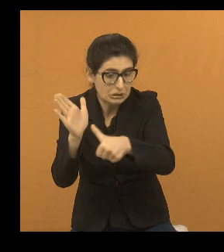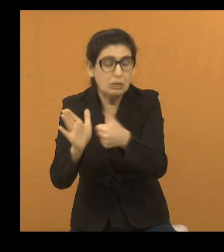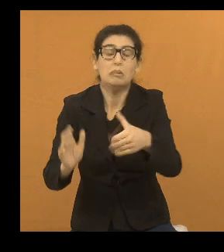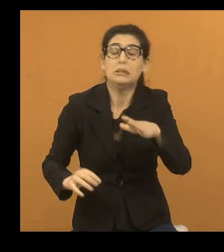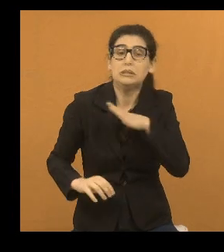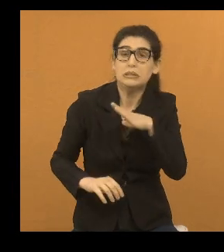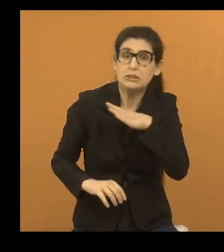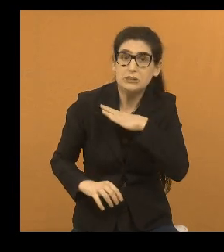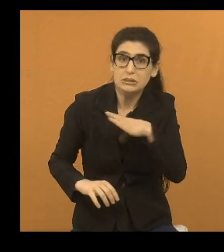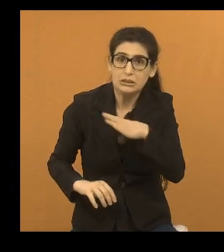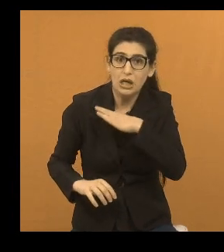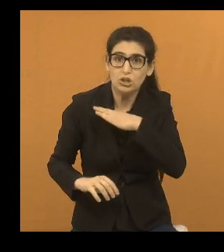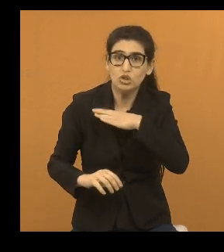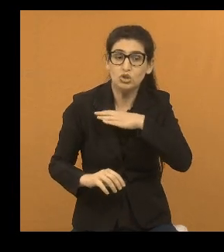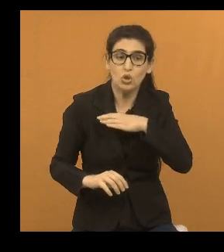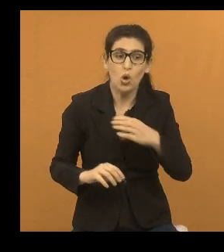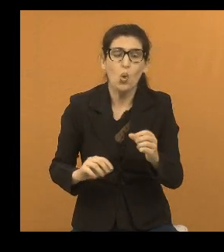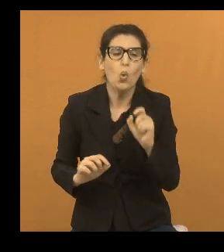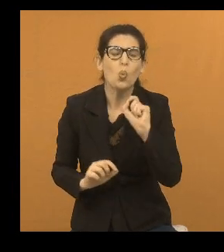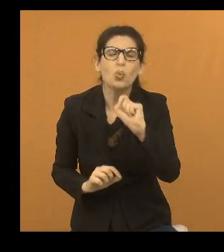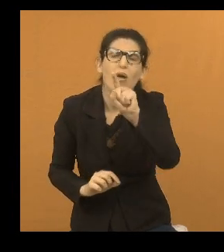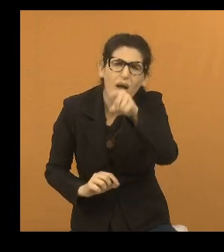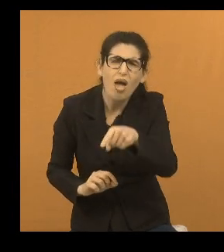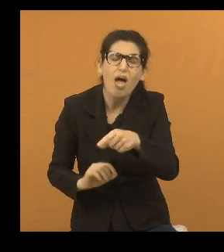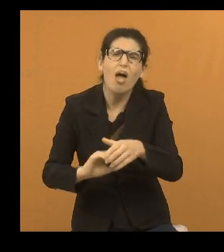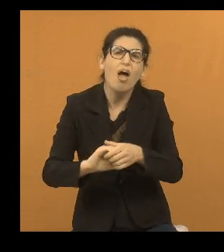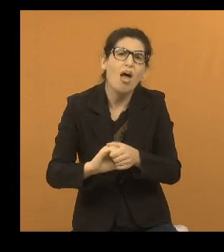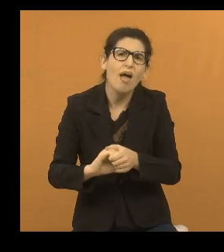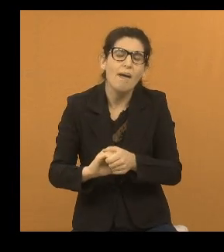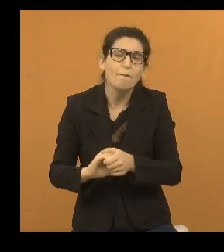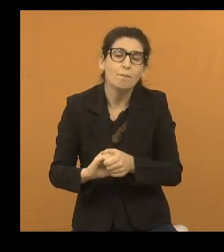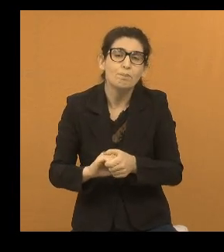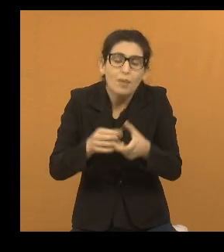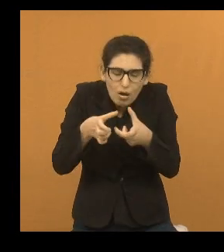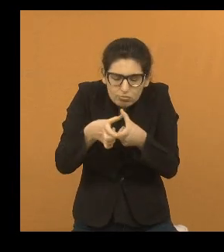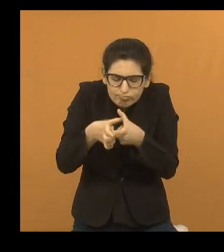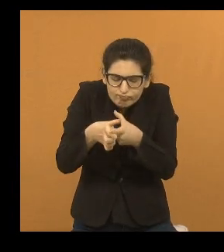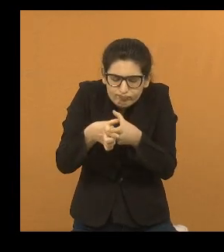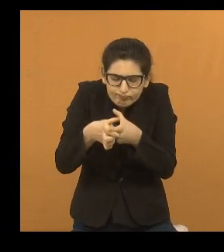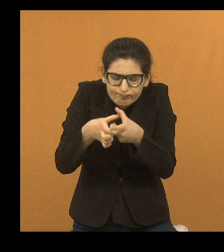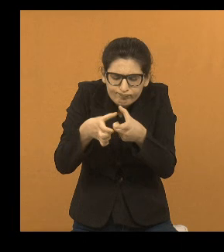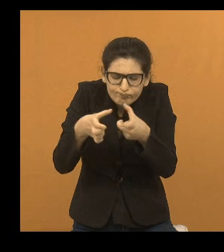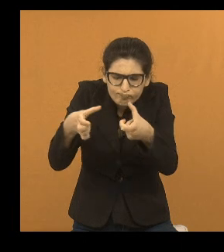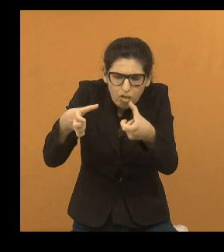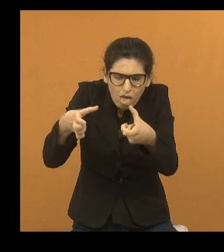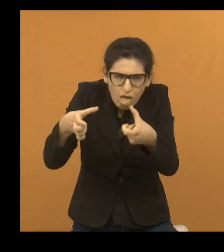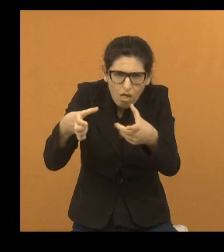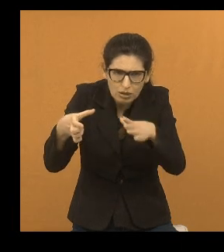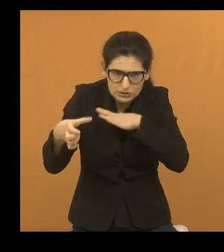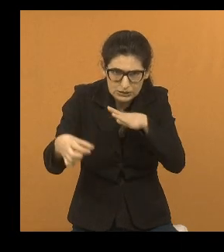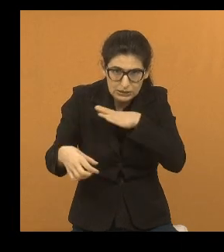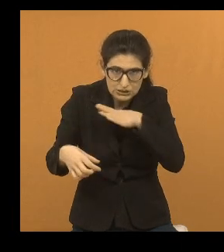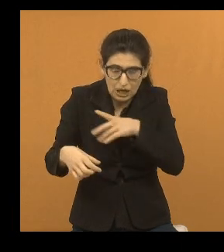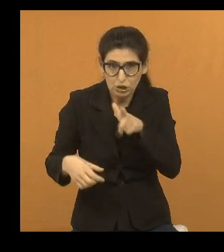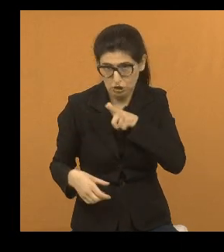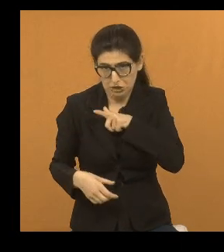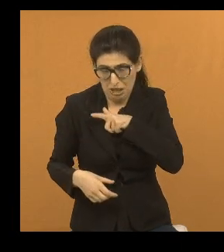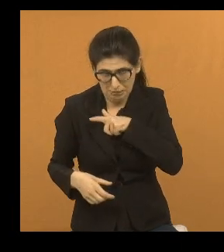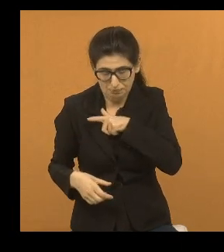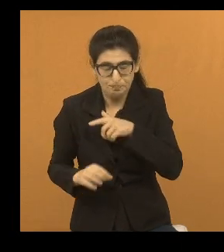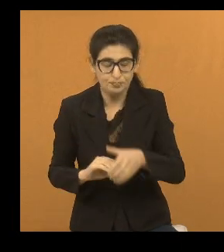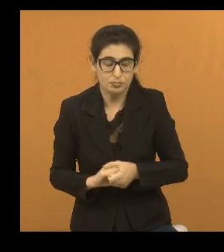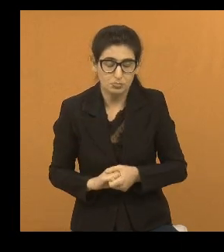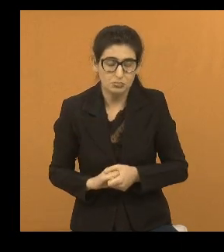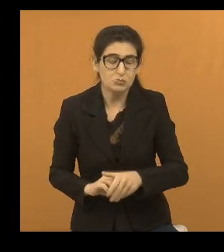urbana consolidada. Qual é essa? É a macrozona de destinação urbana já existente e